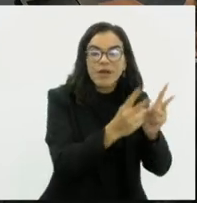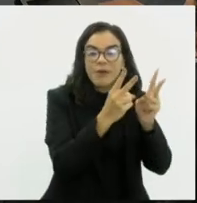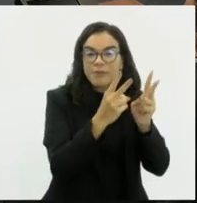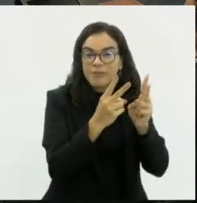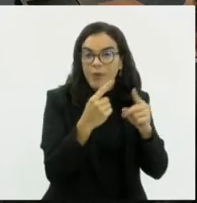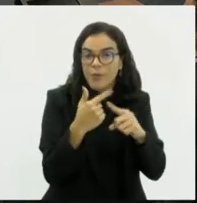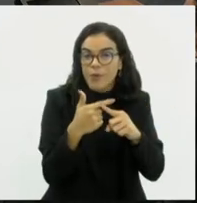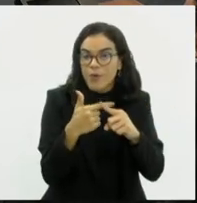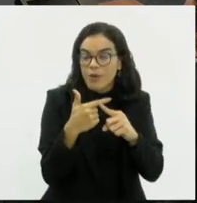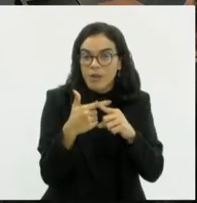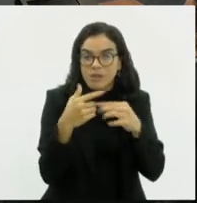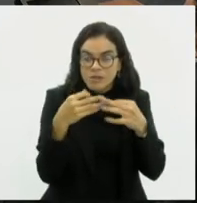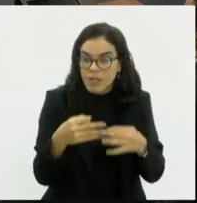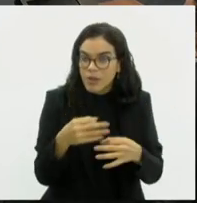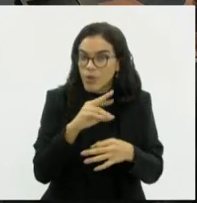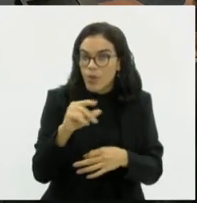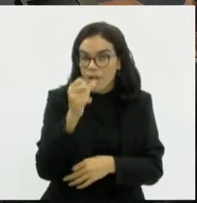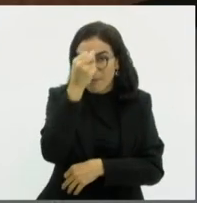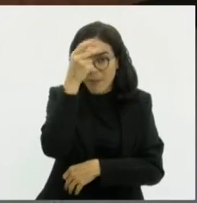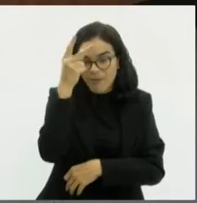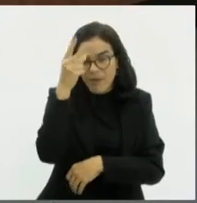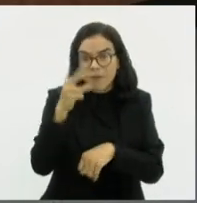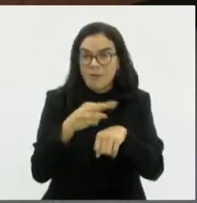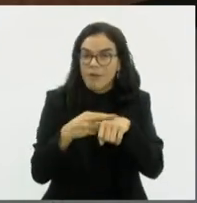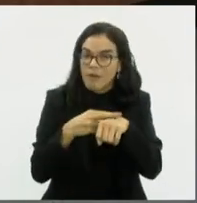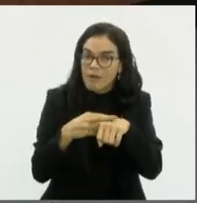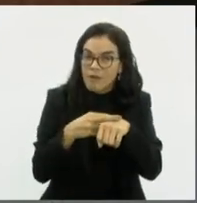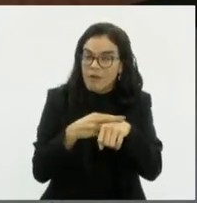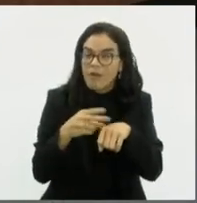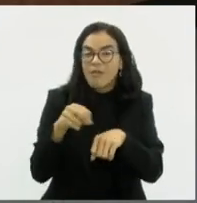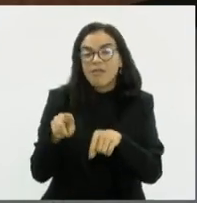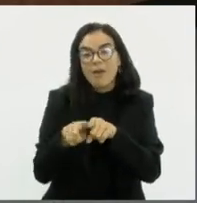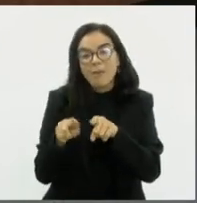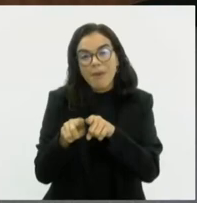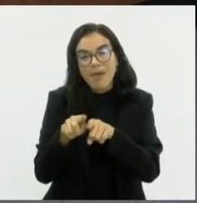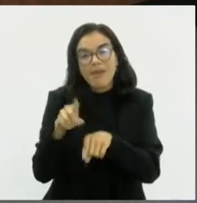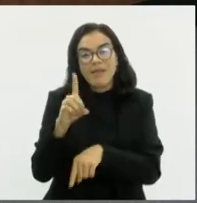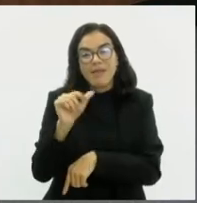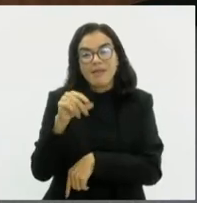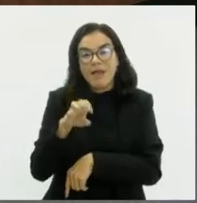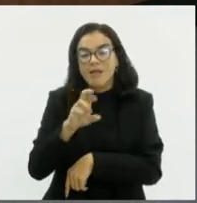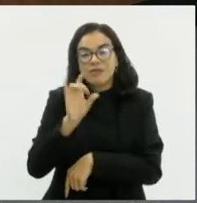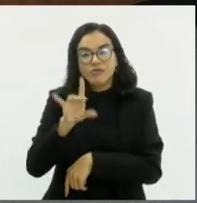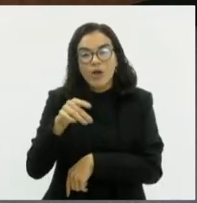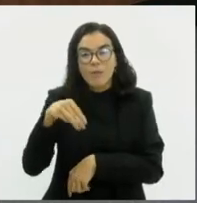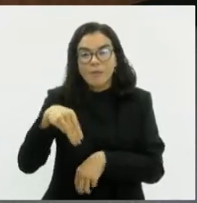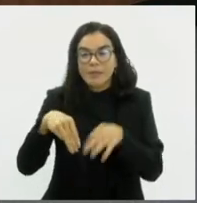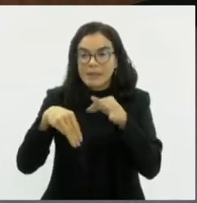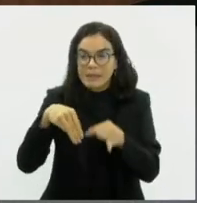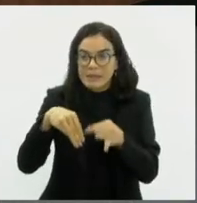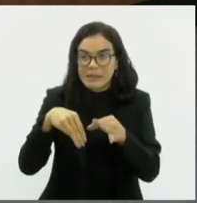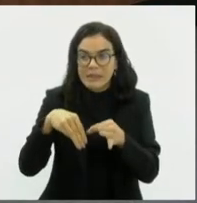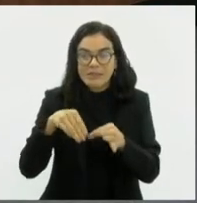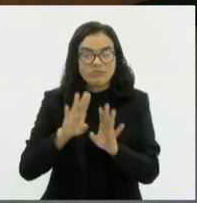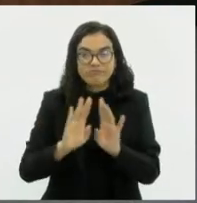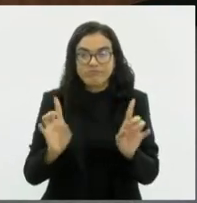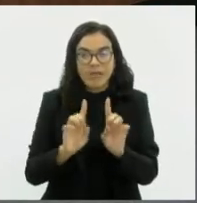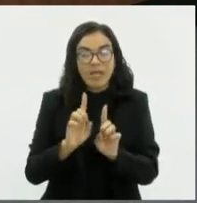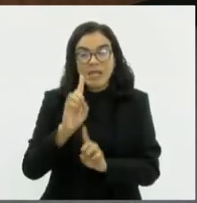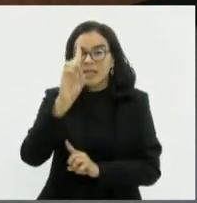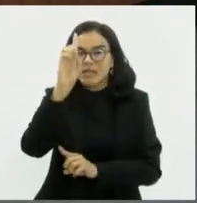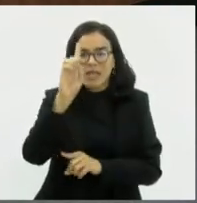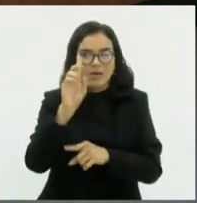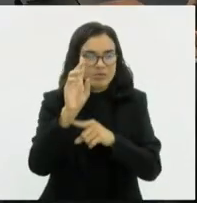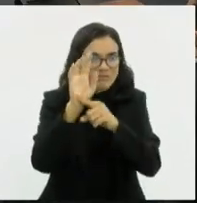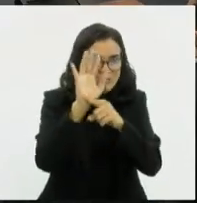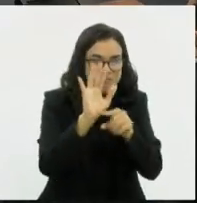o Vaguinho não é só o prefeito de Belfor Roxo, a Daniela não é só a ministra de Belfor Roxo. Eles foram colocados por Deus lá, e Deus, quando bota a mão, não